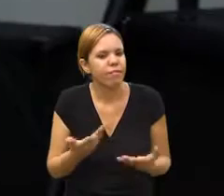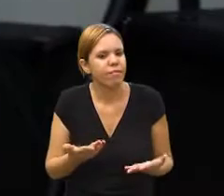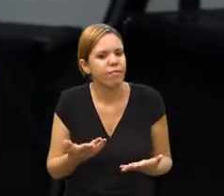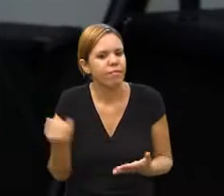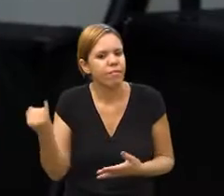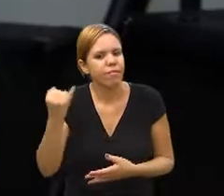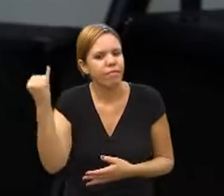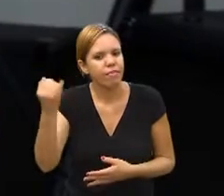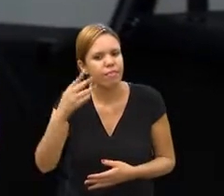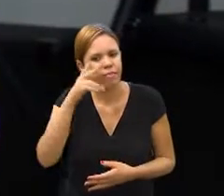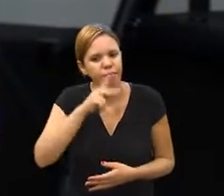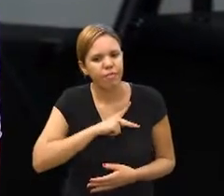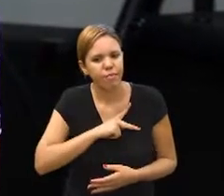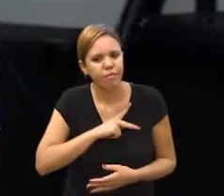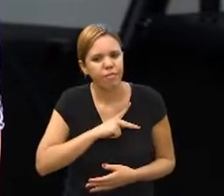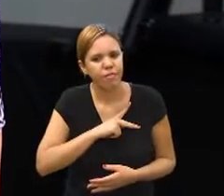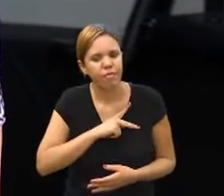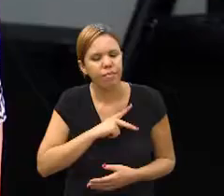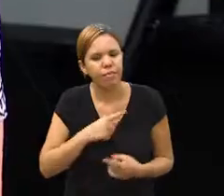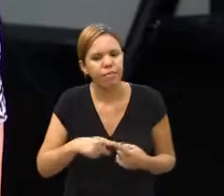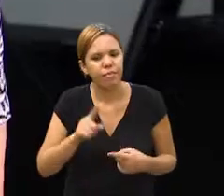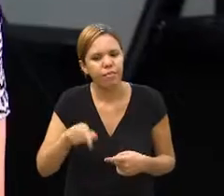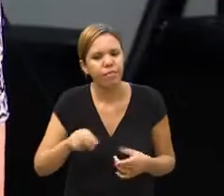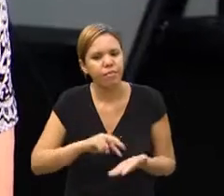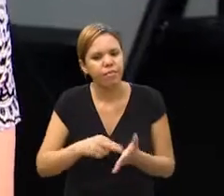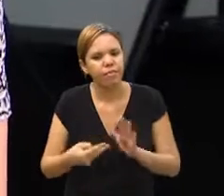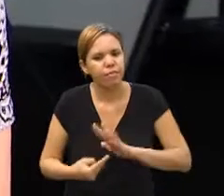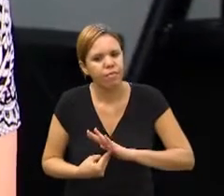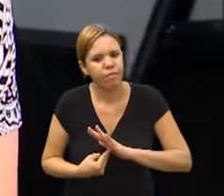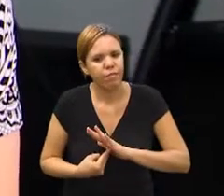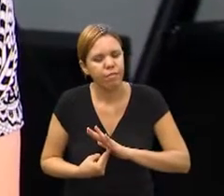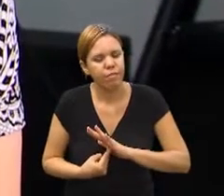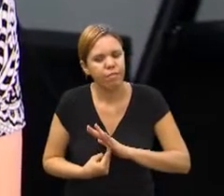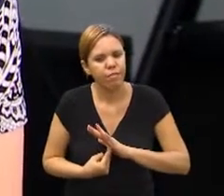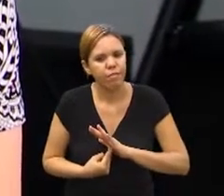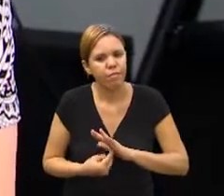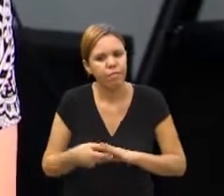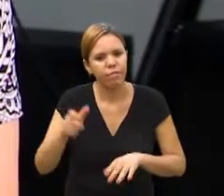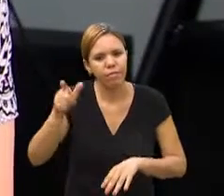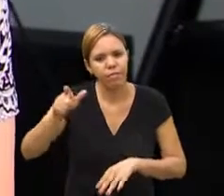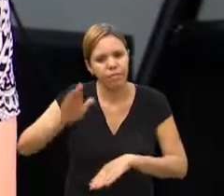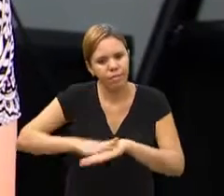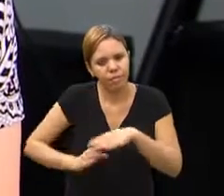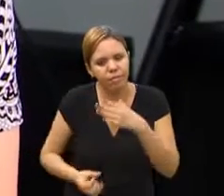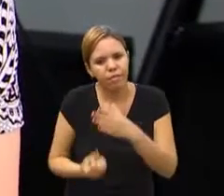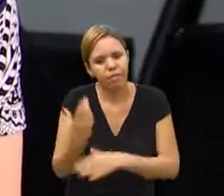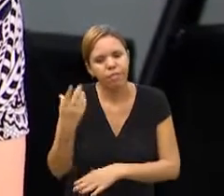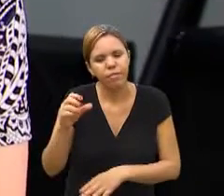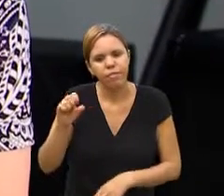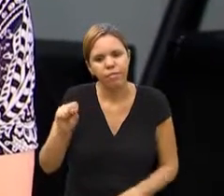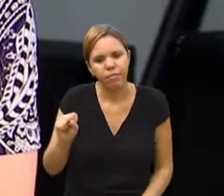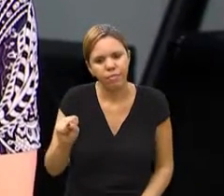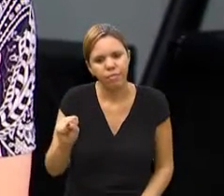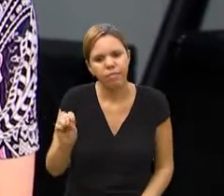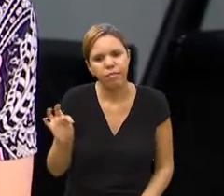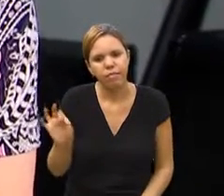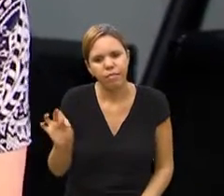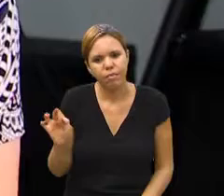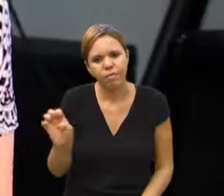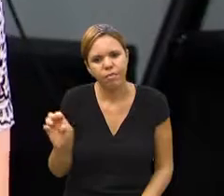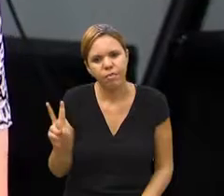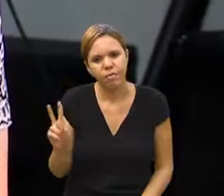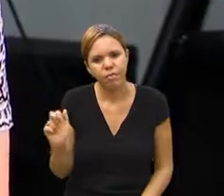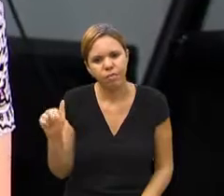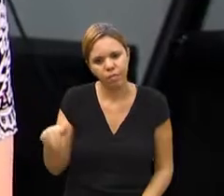música importante pra mim, porque ela representa o Stevie Wonder no nosso show, apesar de às vezes eu fazer outras do Stevie Wonder, né? Que é uma